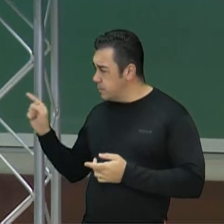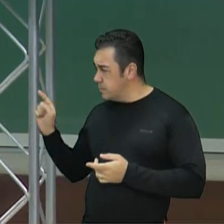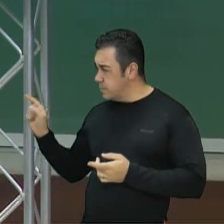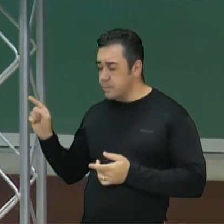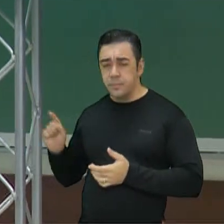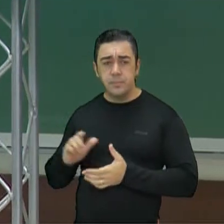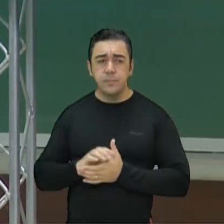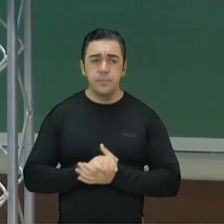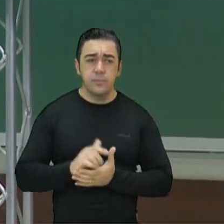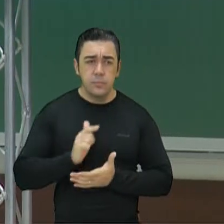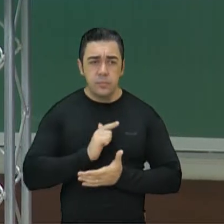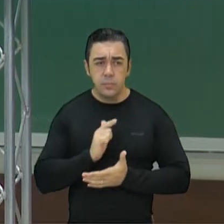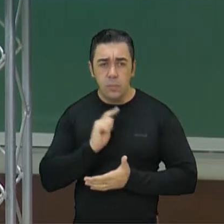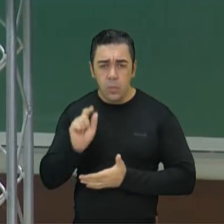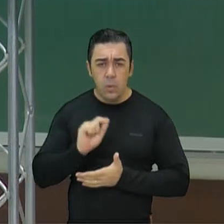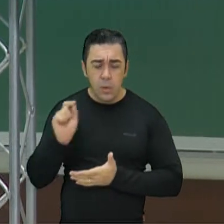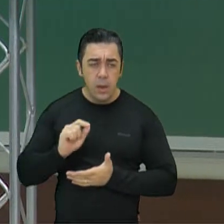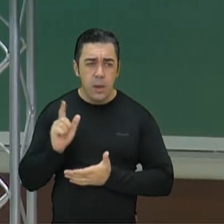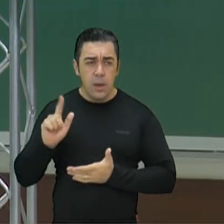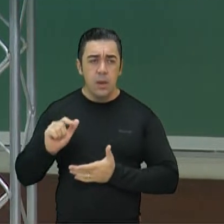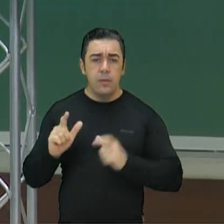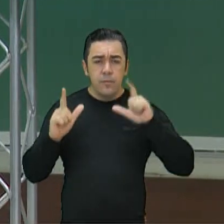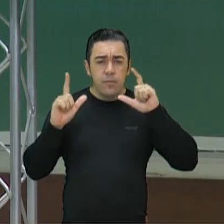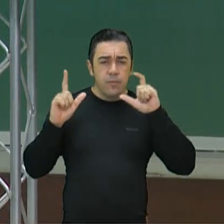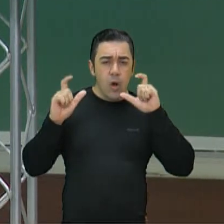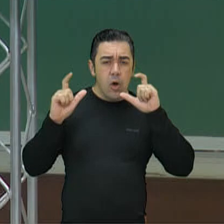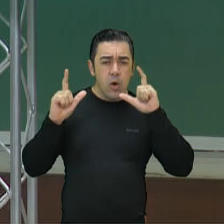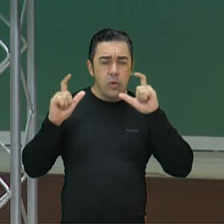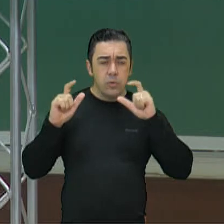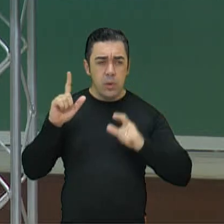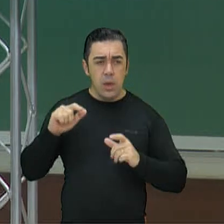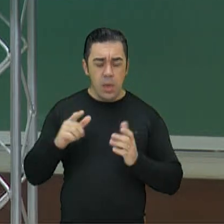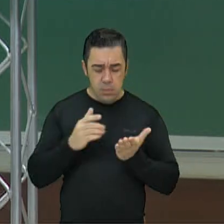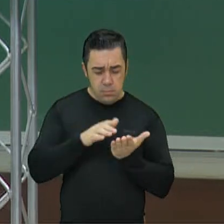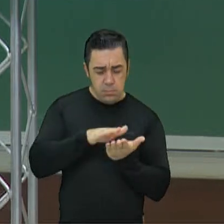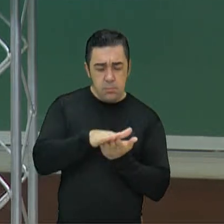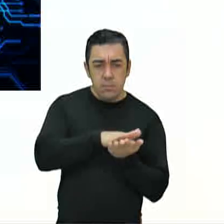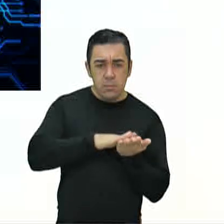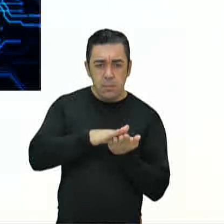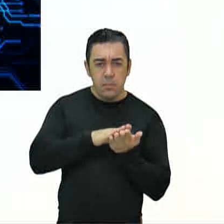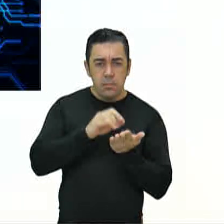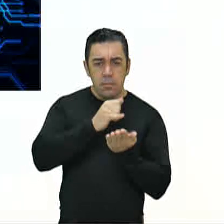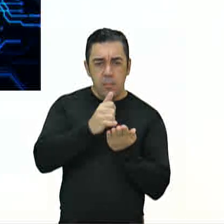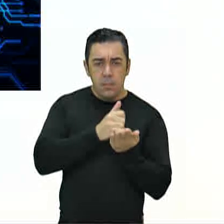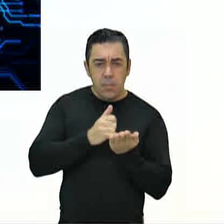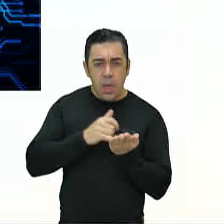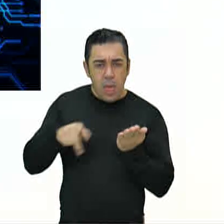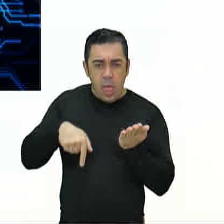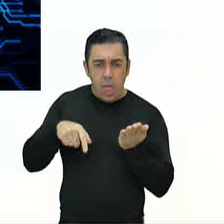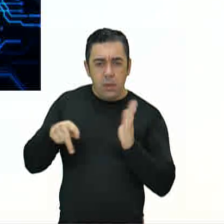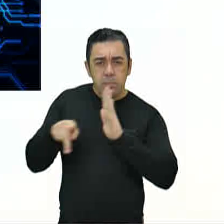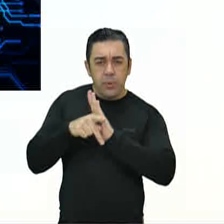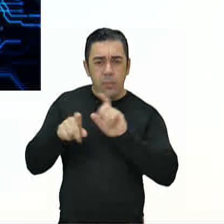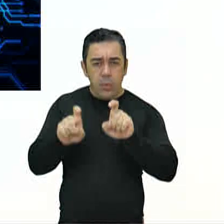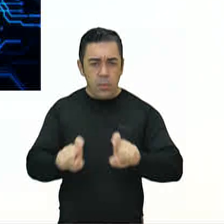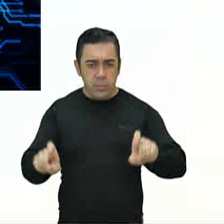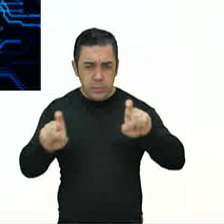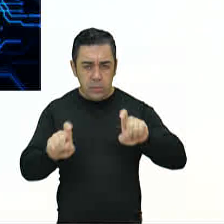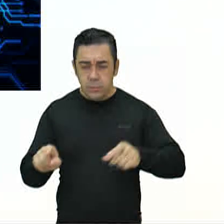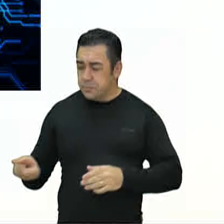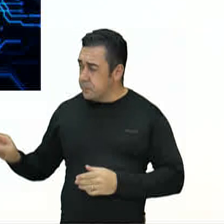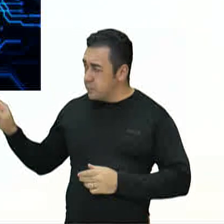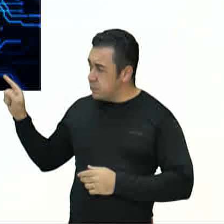temos uma foto aqui de um circuito de uma placa, né? Uma placa aqui de computador, né?